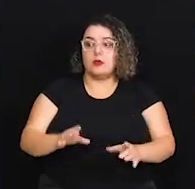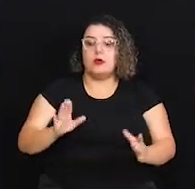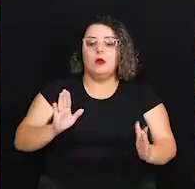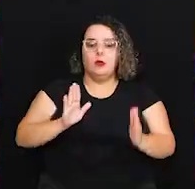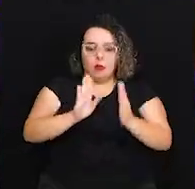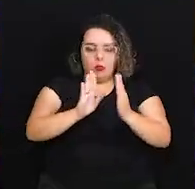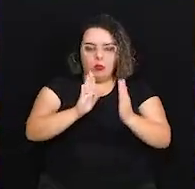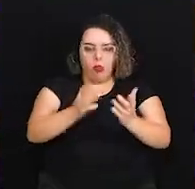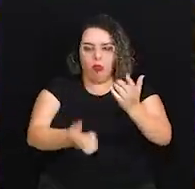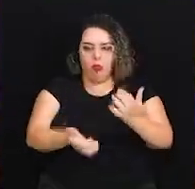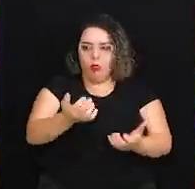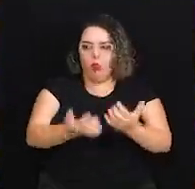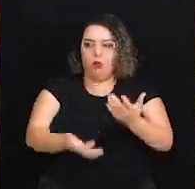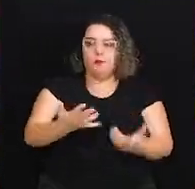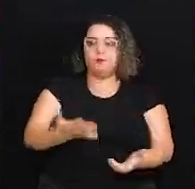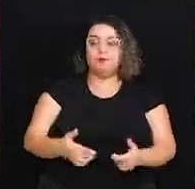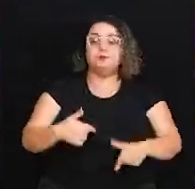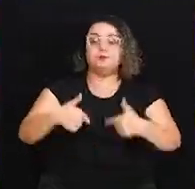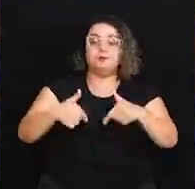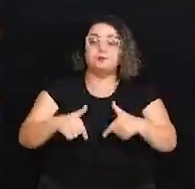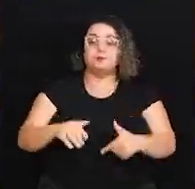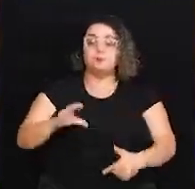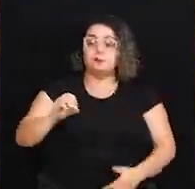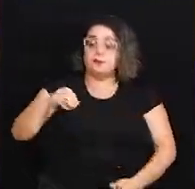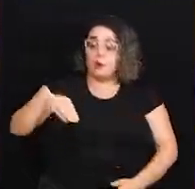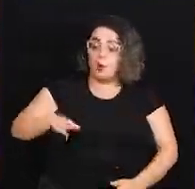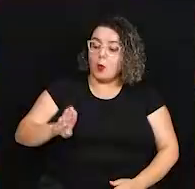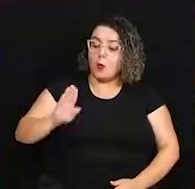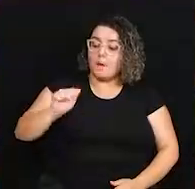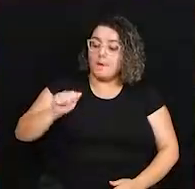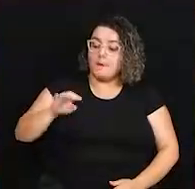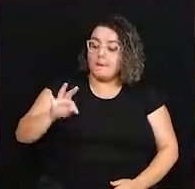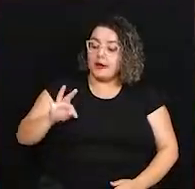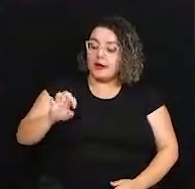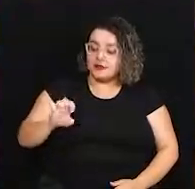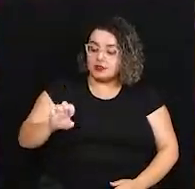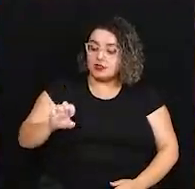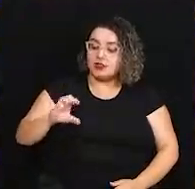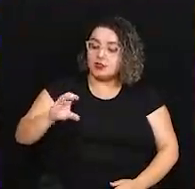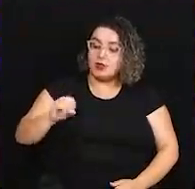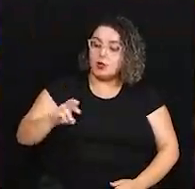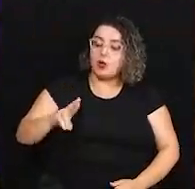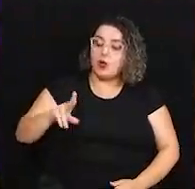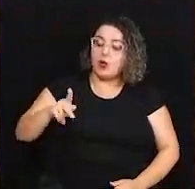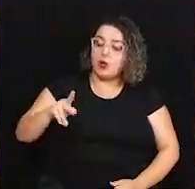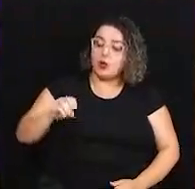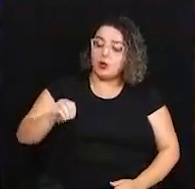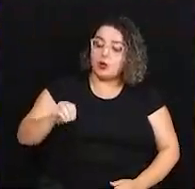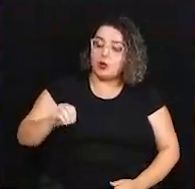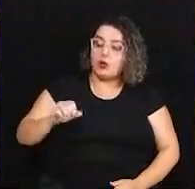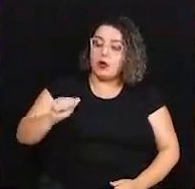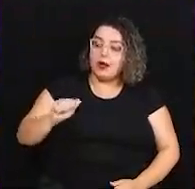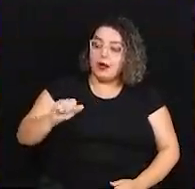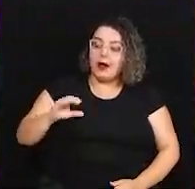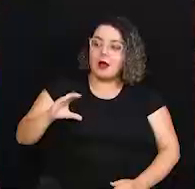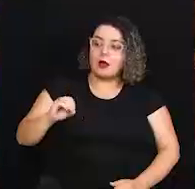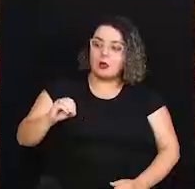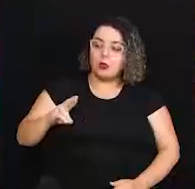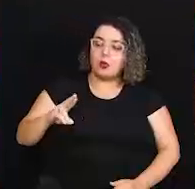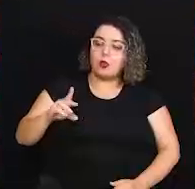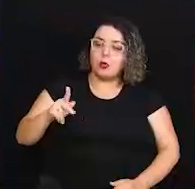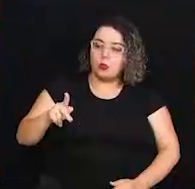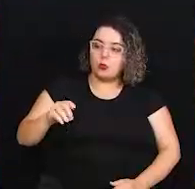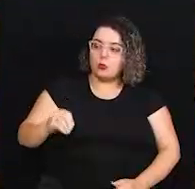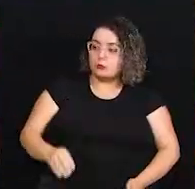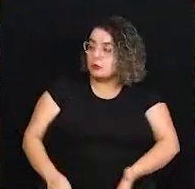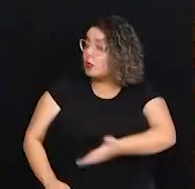com o fogo. Esse trabalho se chama Combate Corpo a Corpo. É feito com a ajuda desses equipamentos específicos,